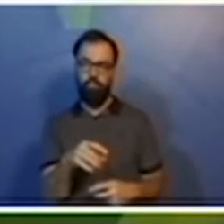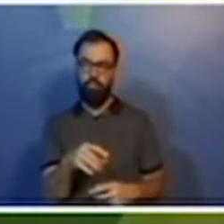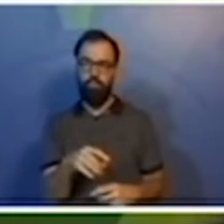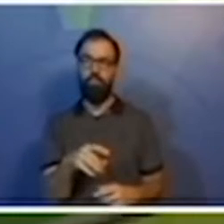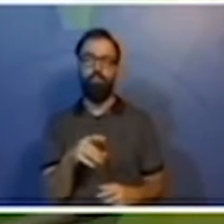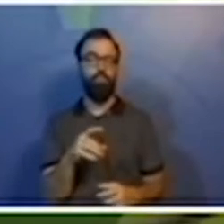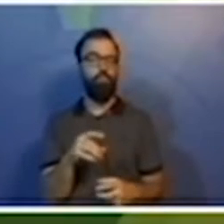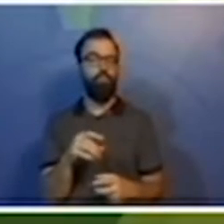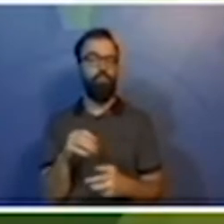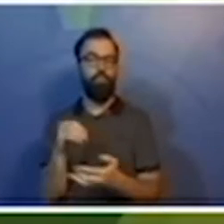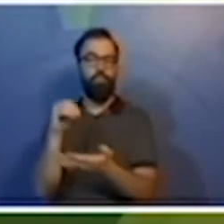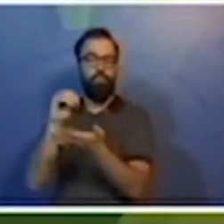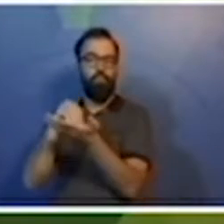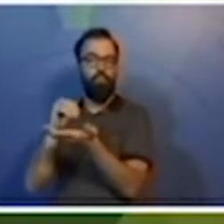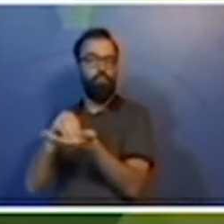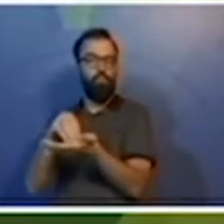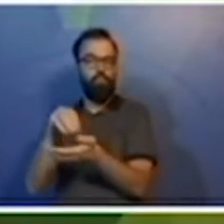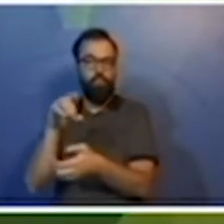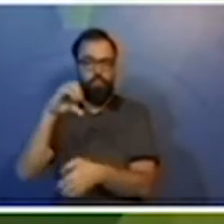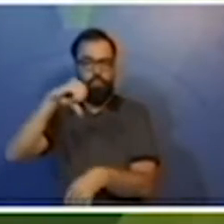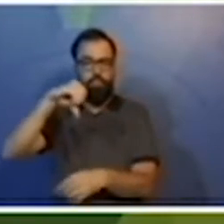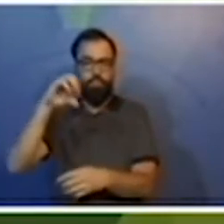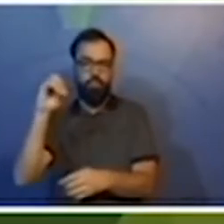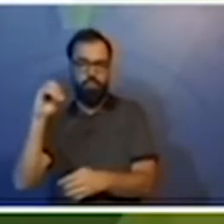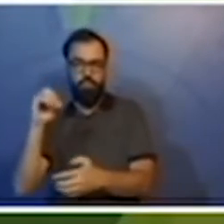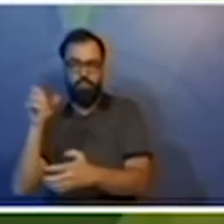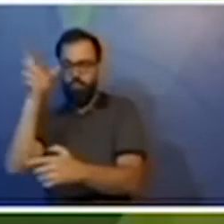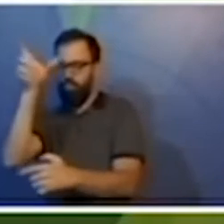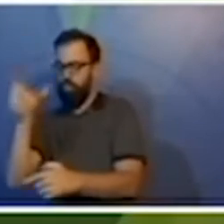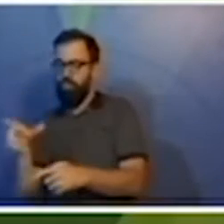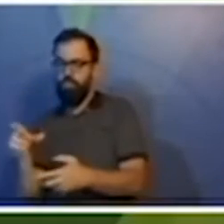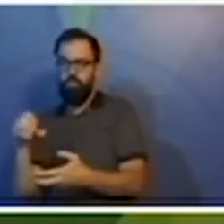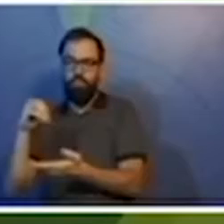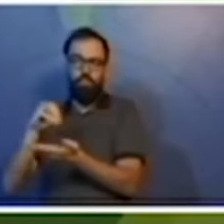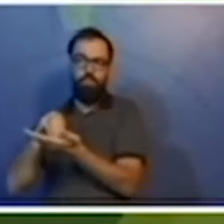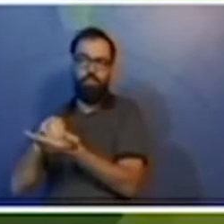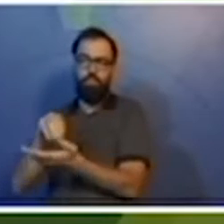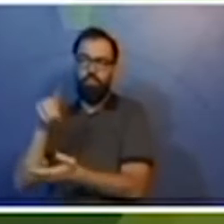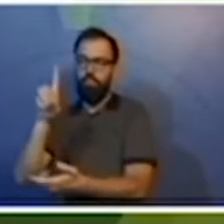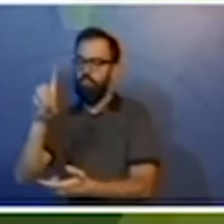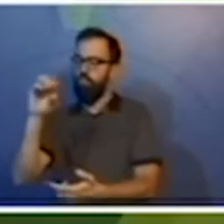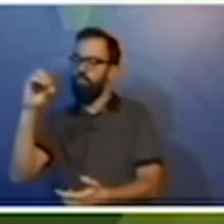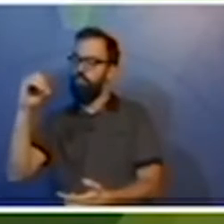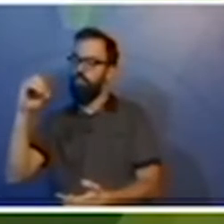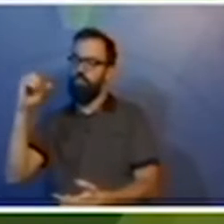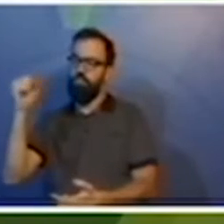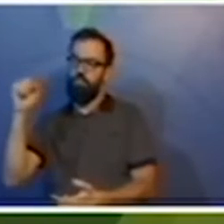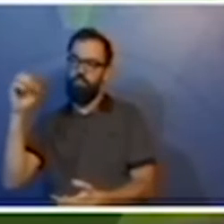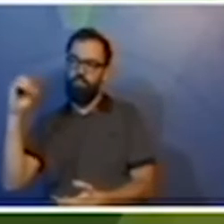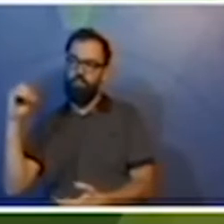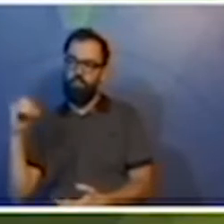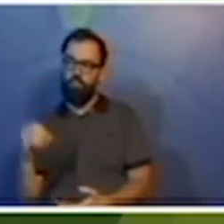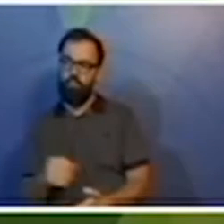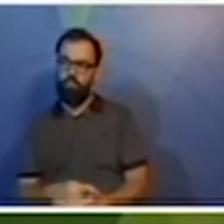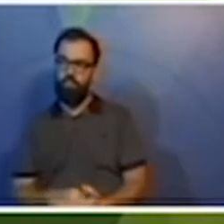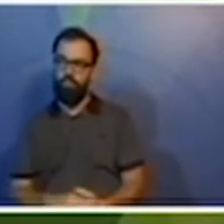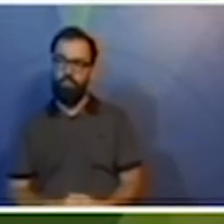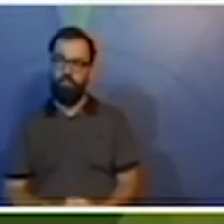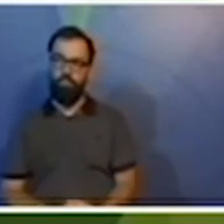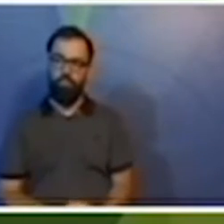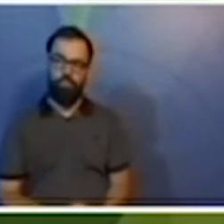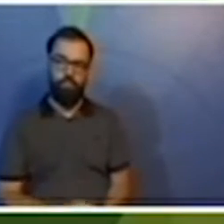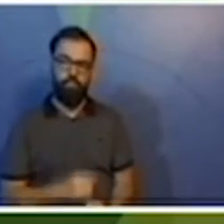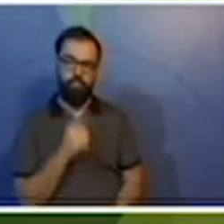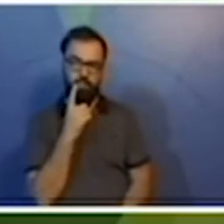medida do complemento, ok? O suplemento é quíntuplo do complemento? Seria a dúvida. Então,